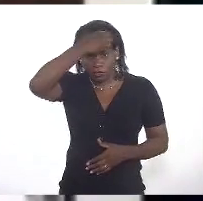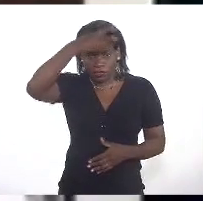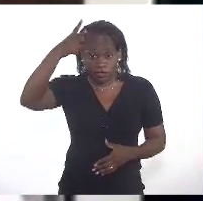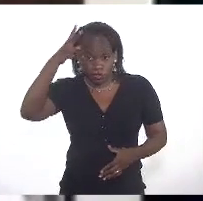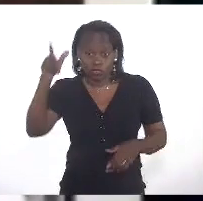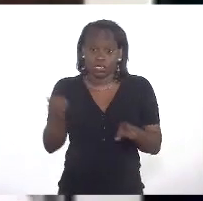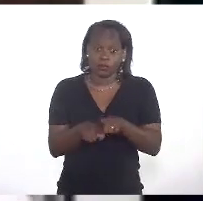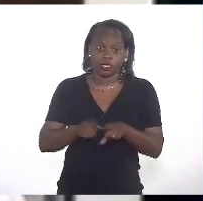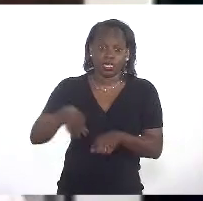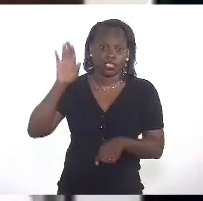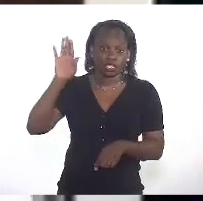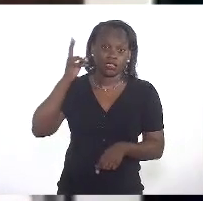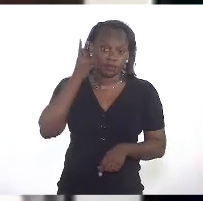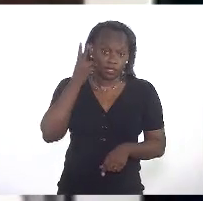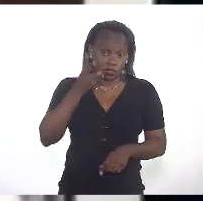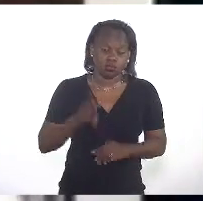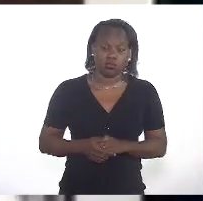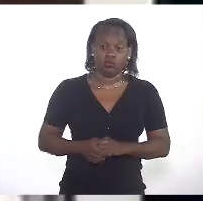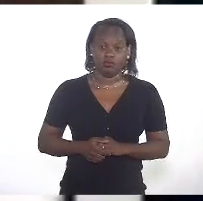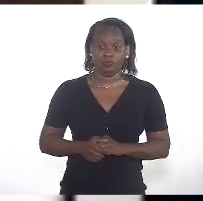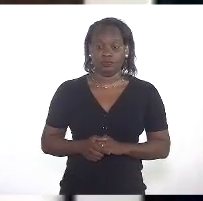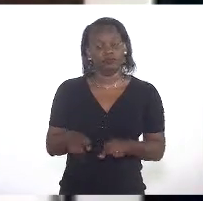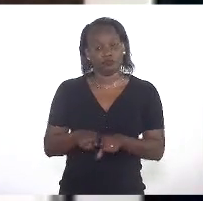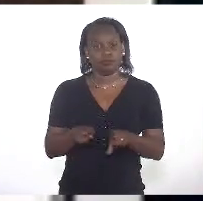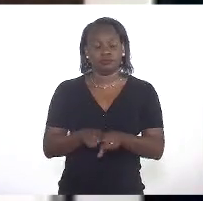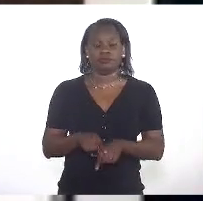e quem é candidato para o legislativo também.